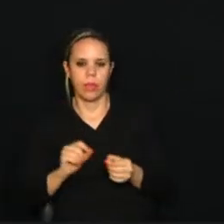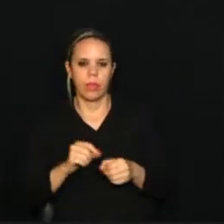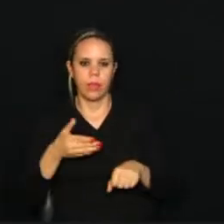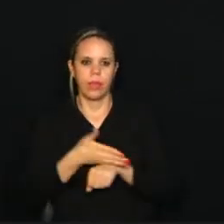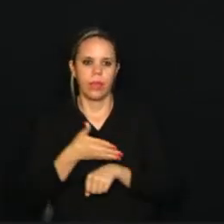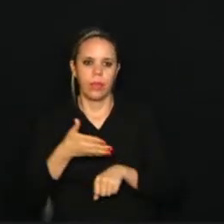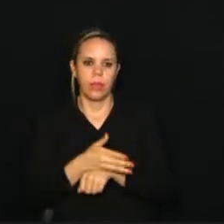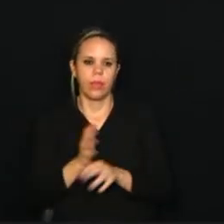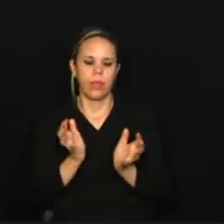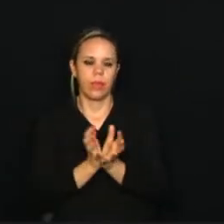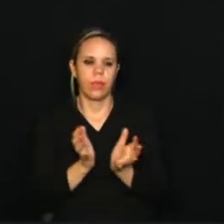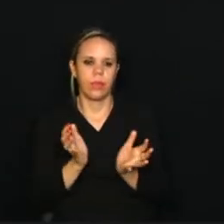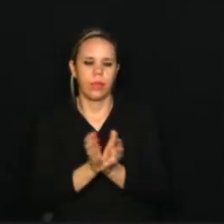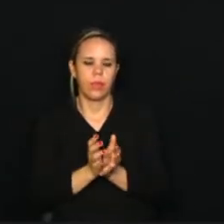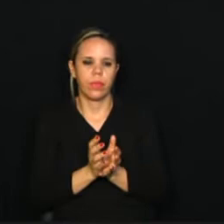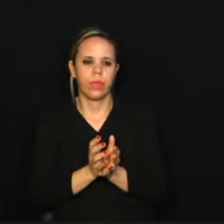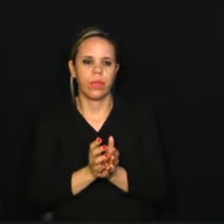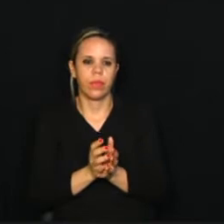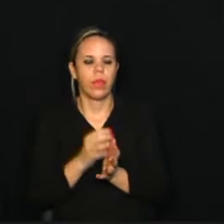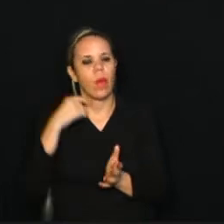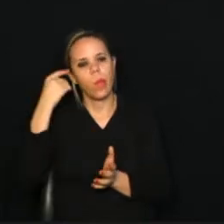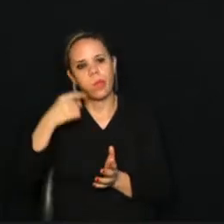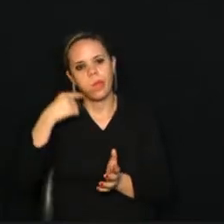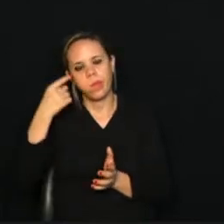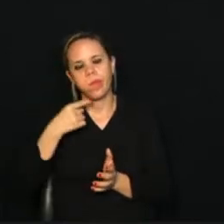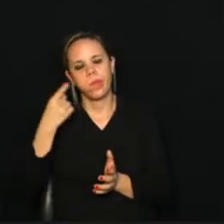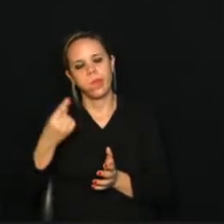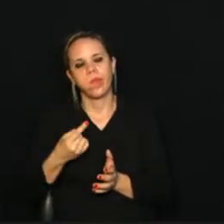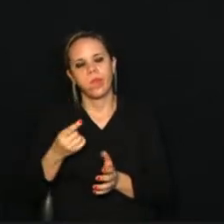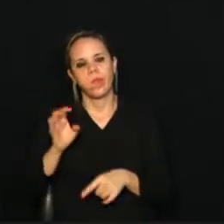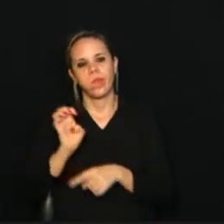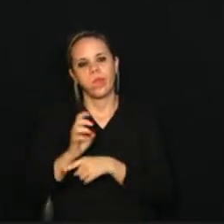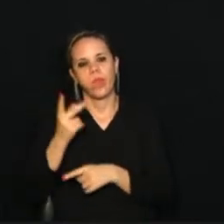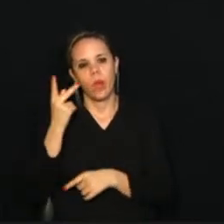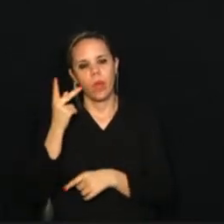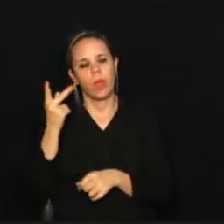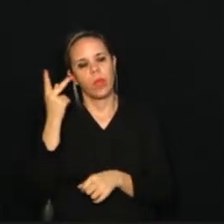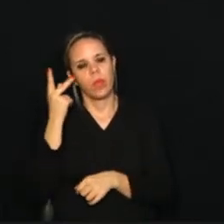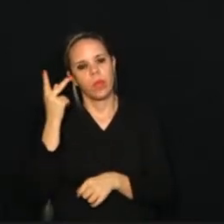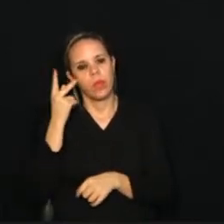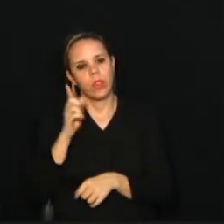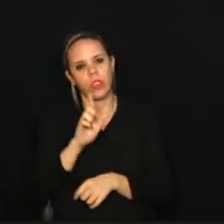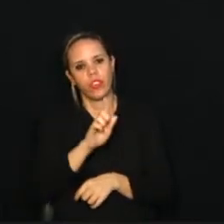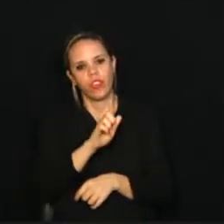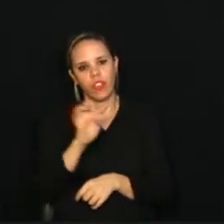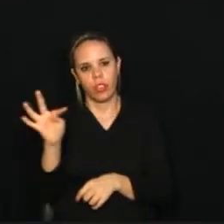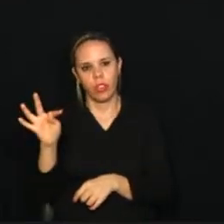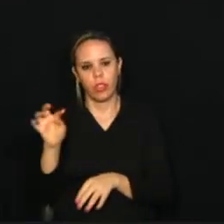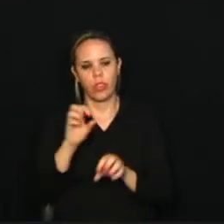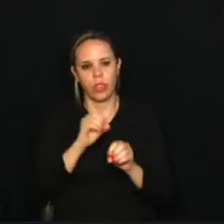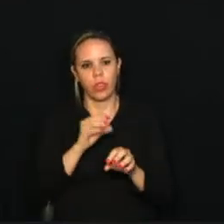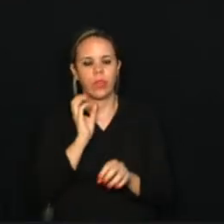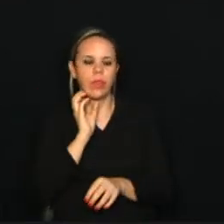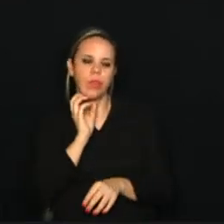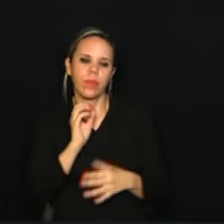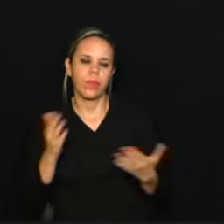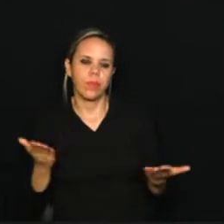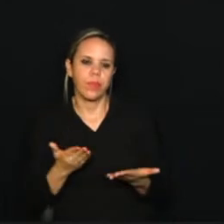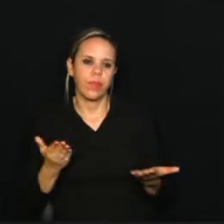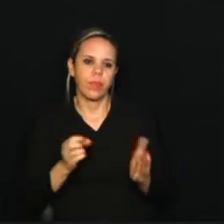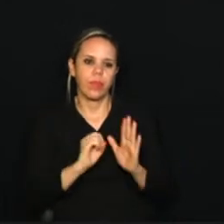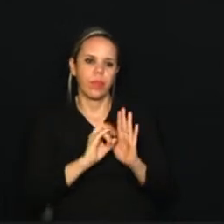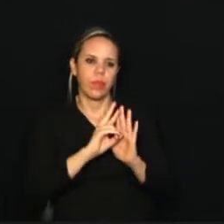um grupo de promotores do Estado de São Paulo, do GT de Educação. Vamos fazer agora uma série